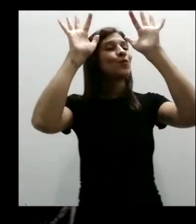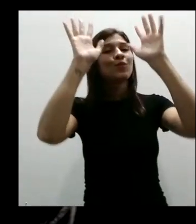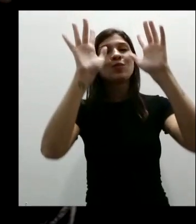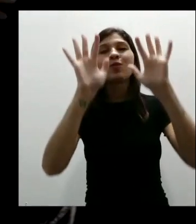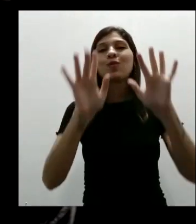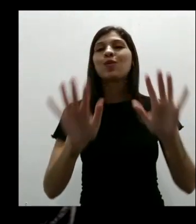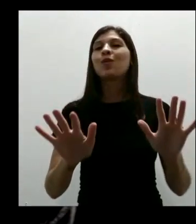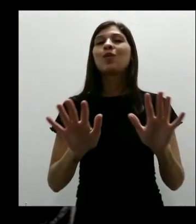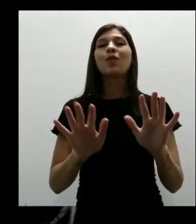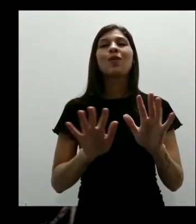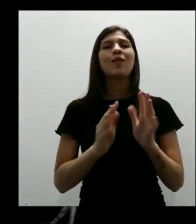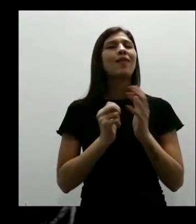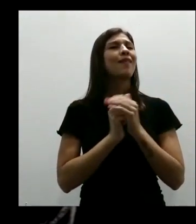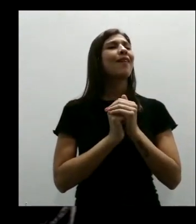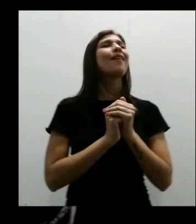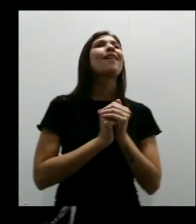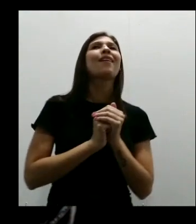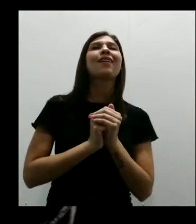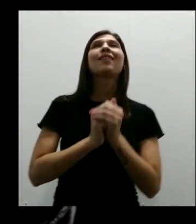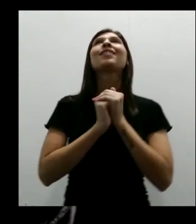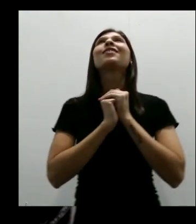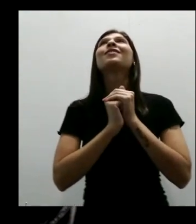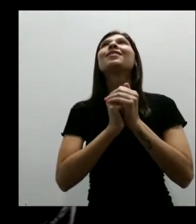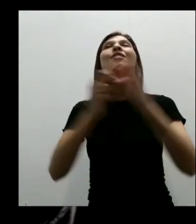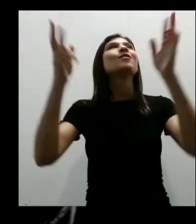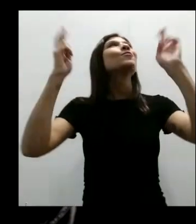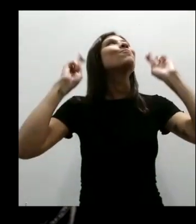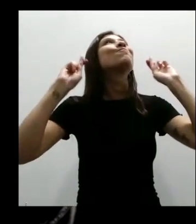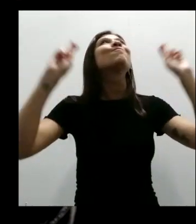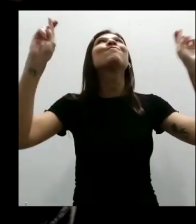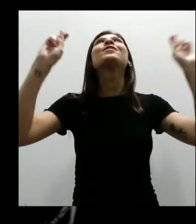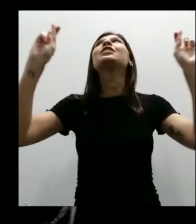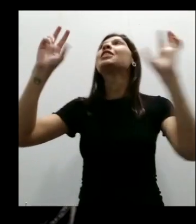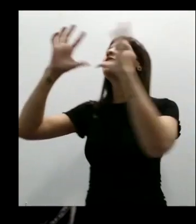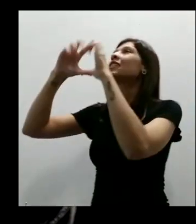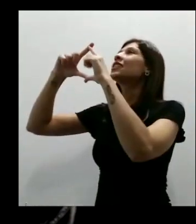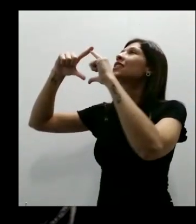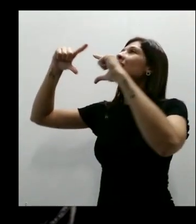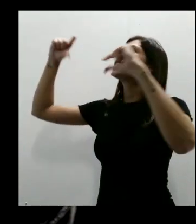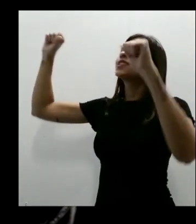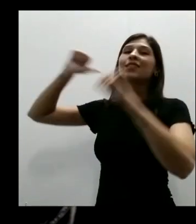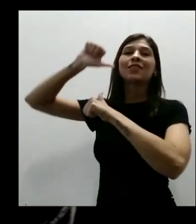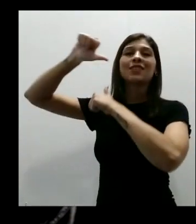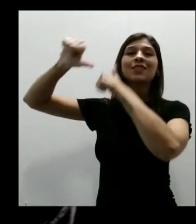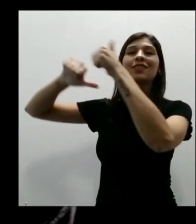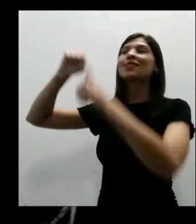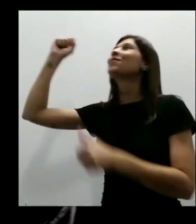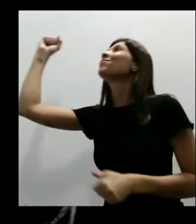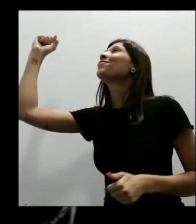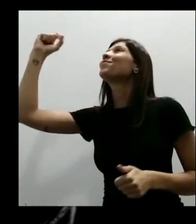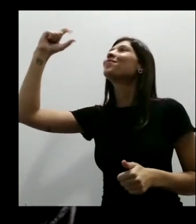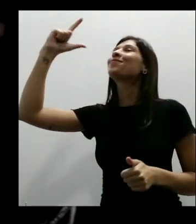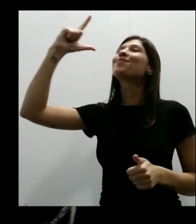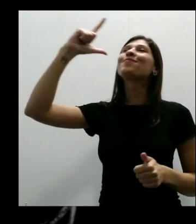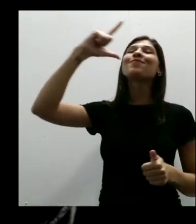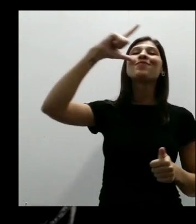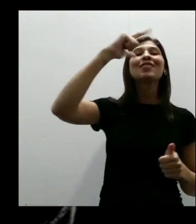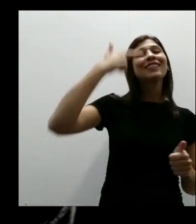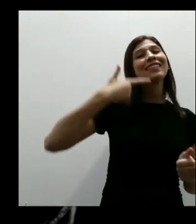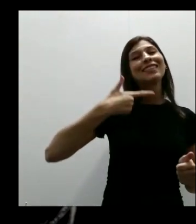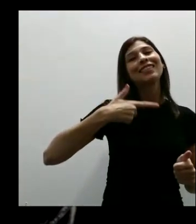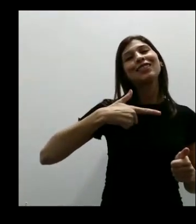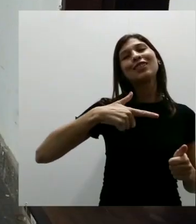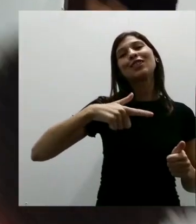prece, a gente pede para a lua trazer logo o sol de volta, para nascer nos braços do